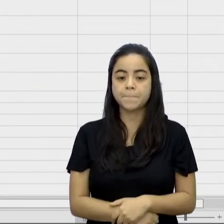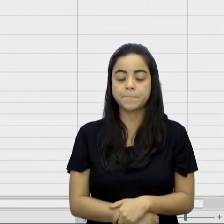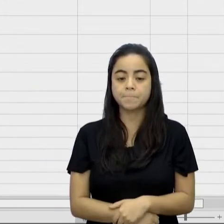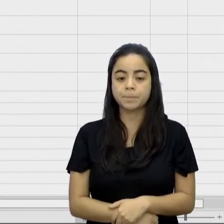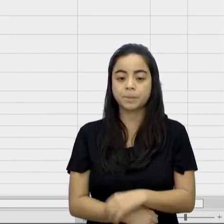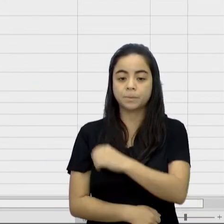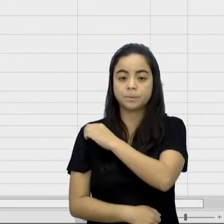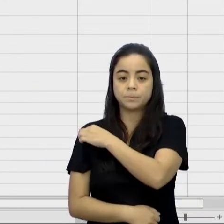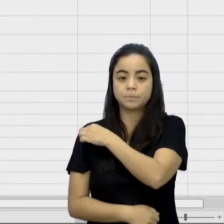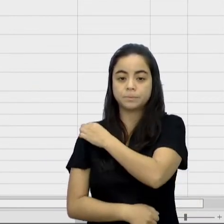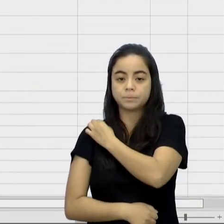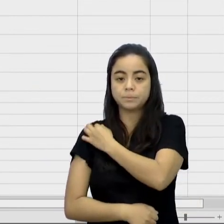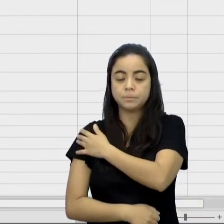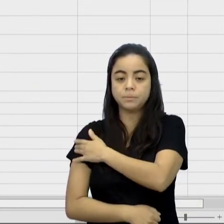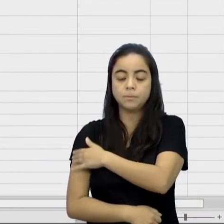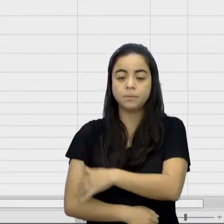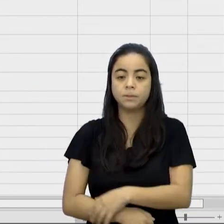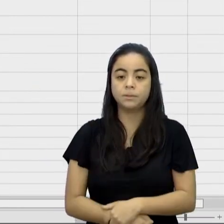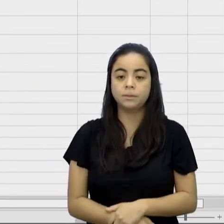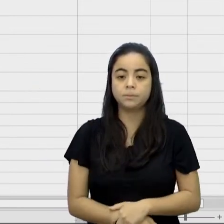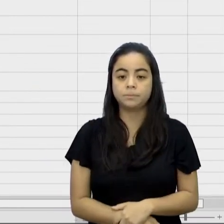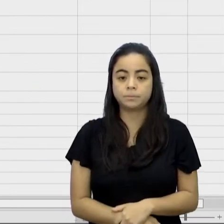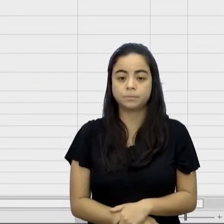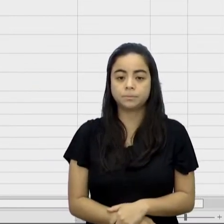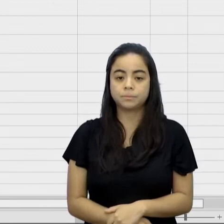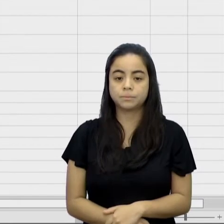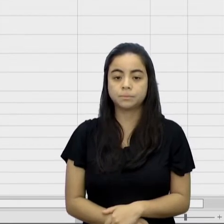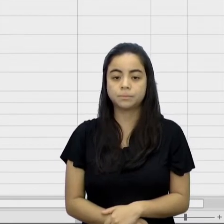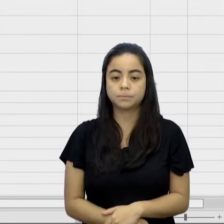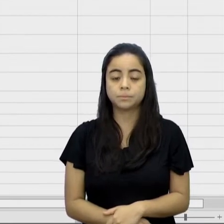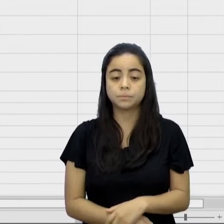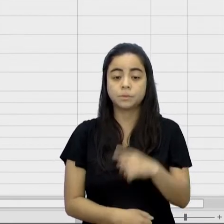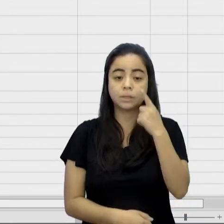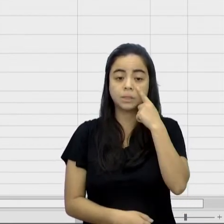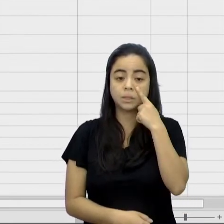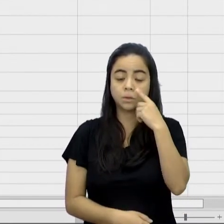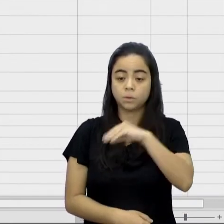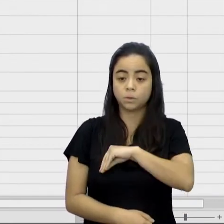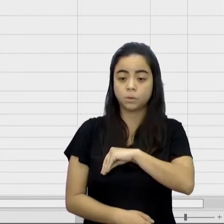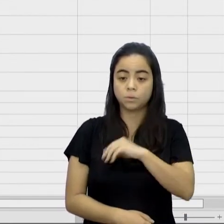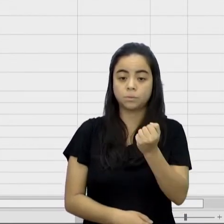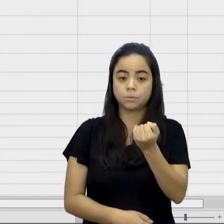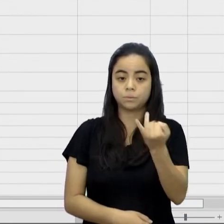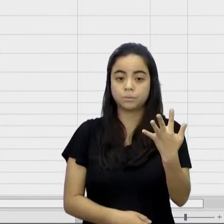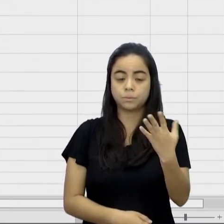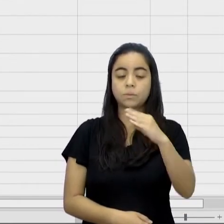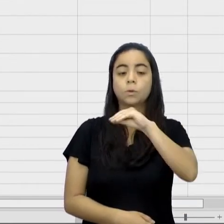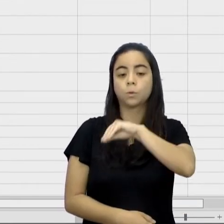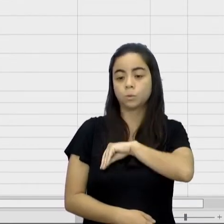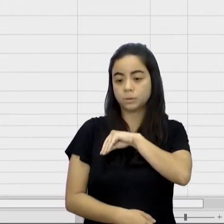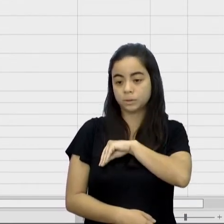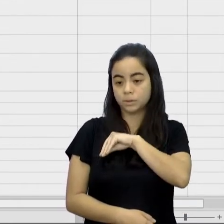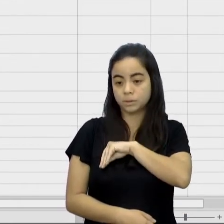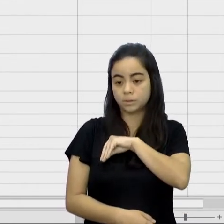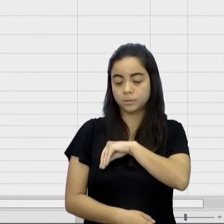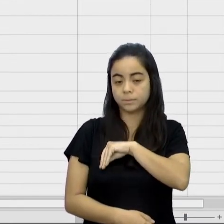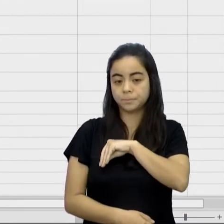porque a pessoa tá velhinha, não enxerga nada, ó. Então a receita a gente colocou o salário, né, que são